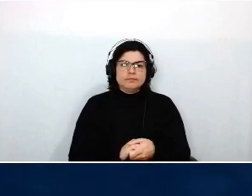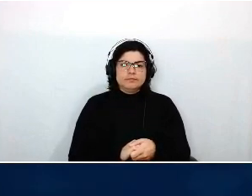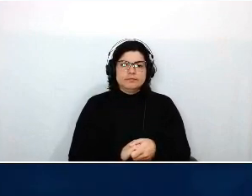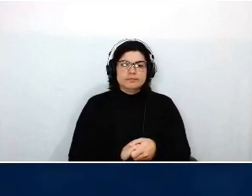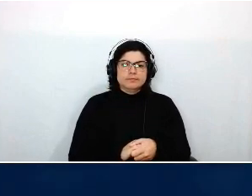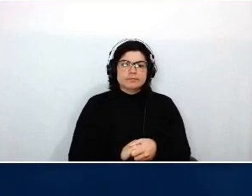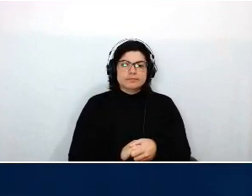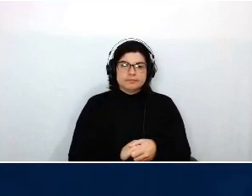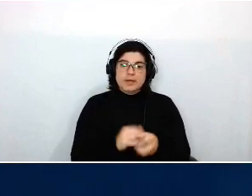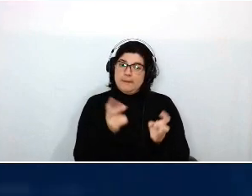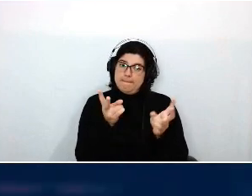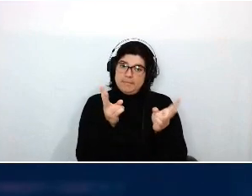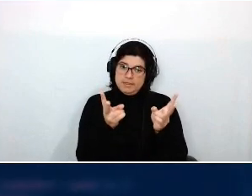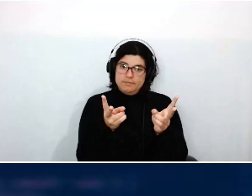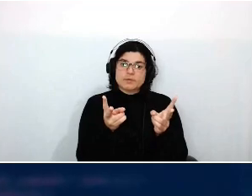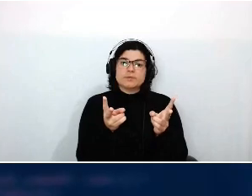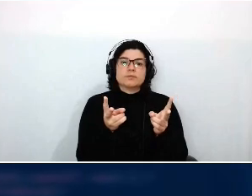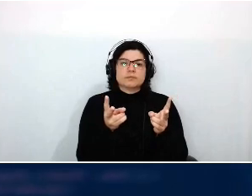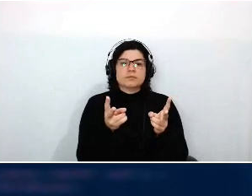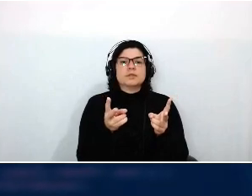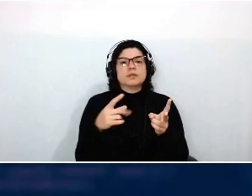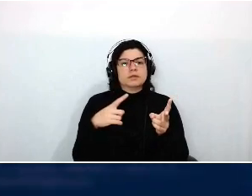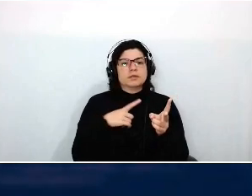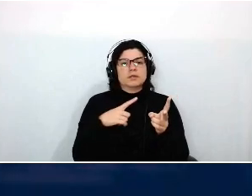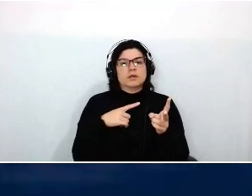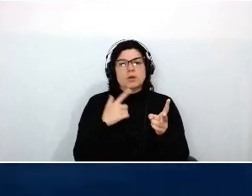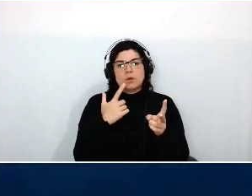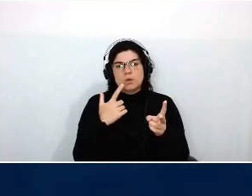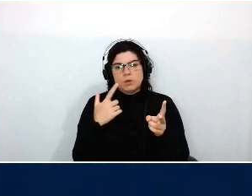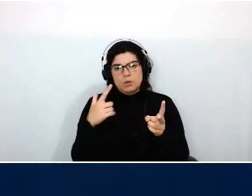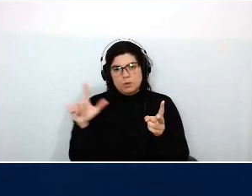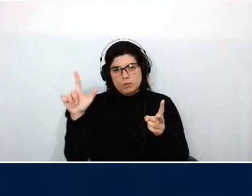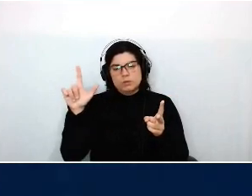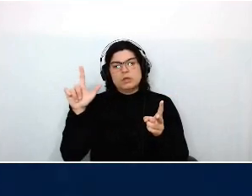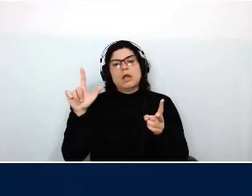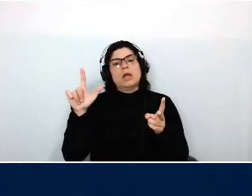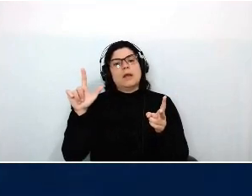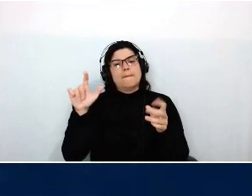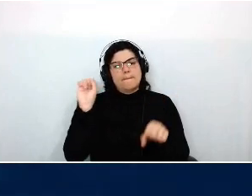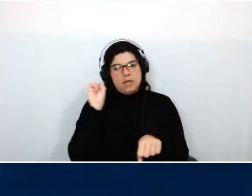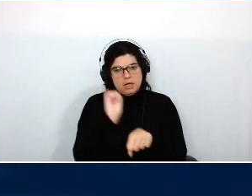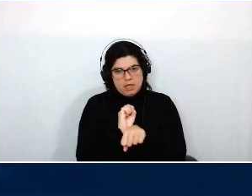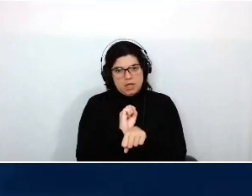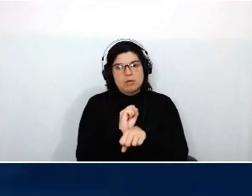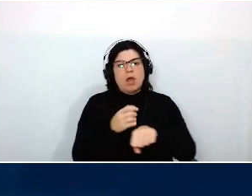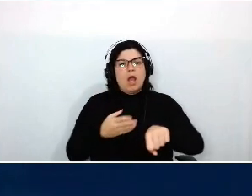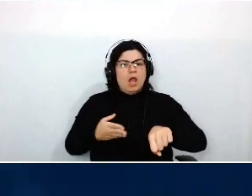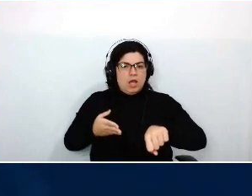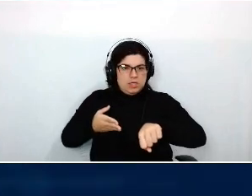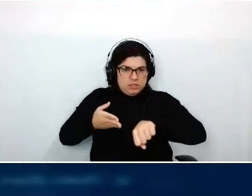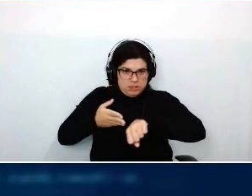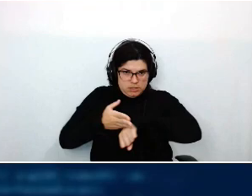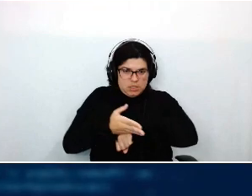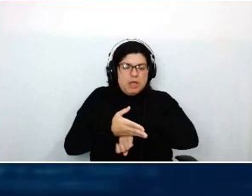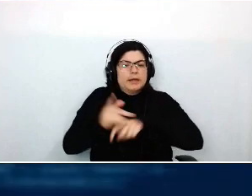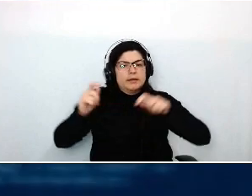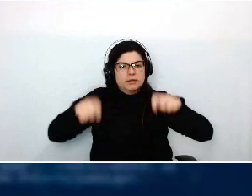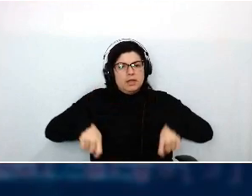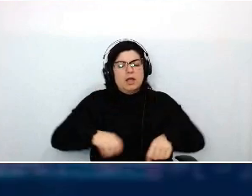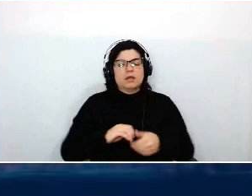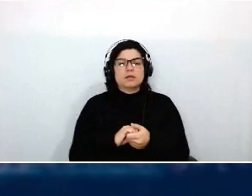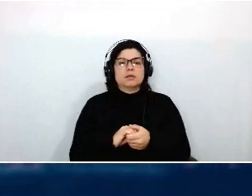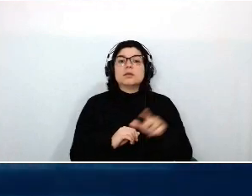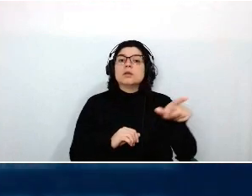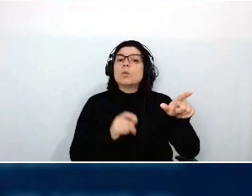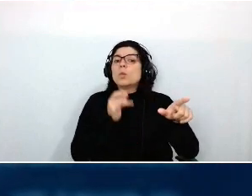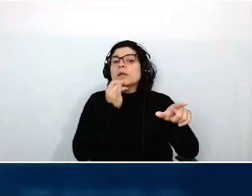Mesma coisa com propriedades estáticas, né? Atributos estáticos, você consegue acessar métodos e propriedades estáticas. Aqui um exemplo